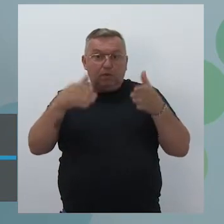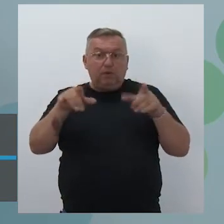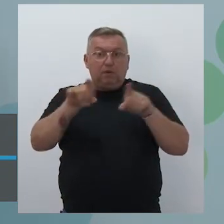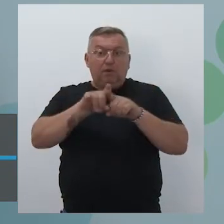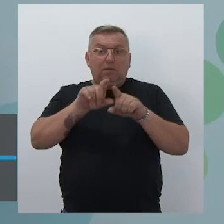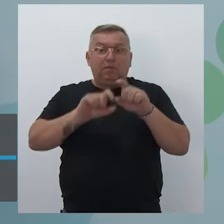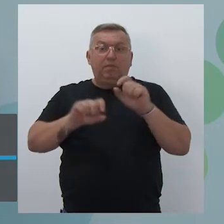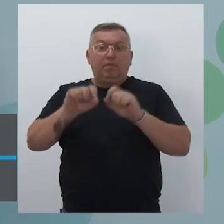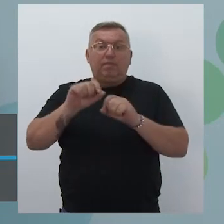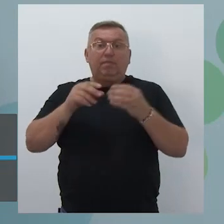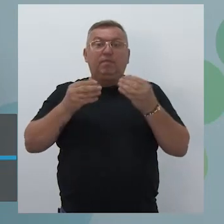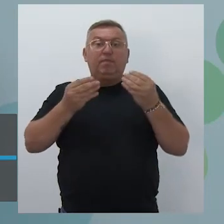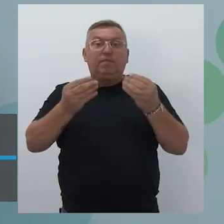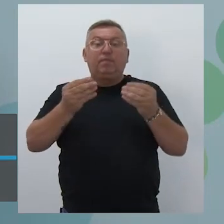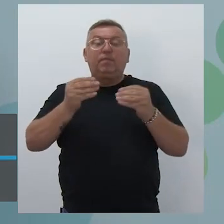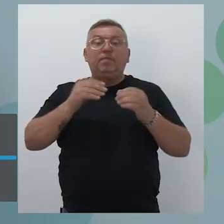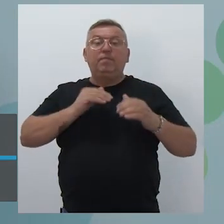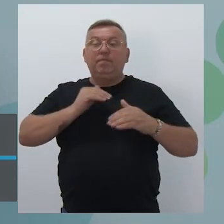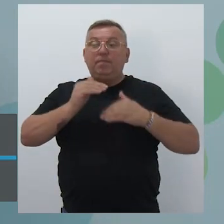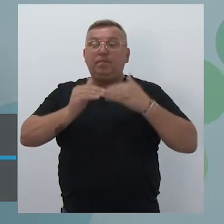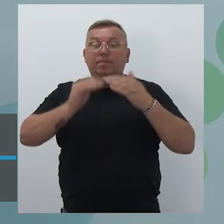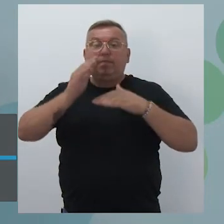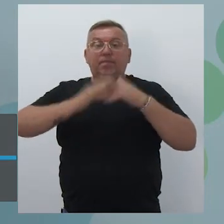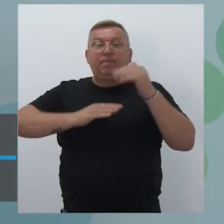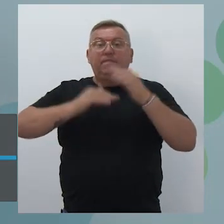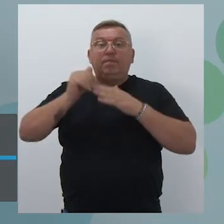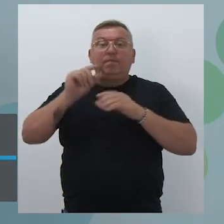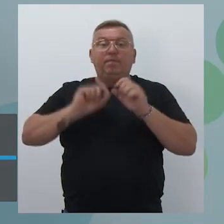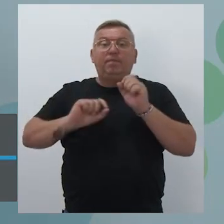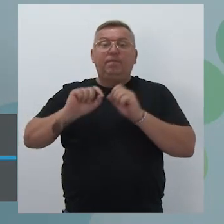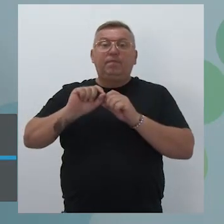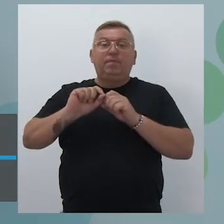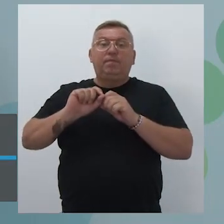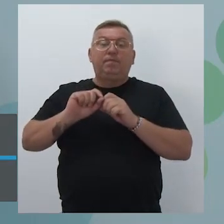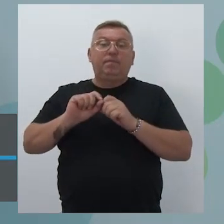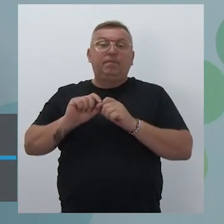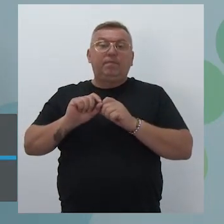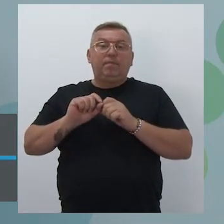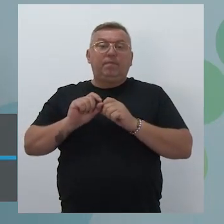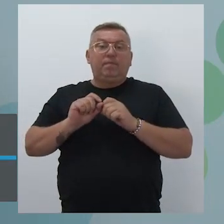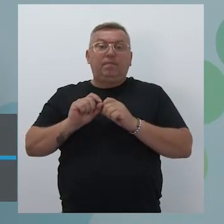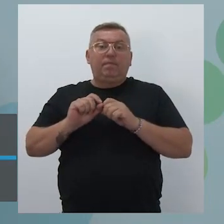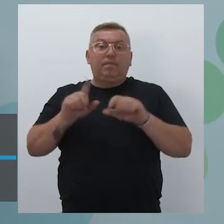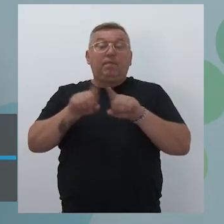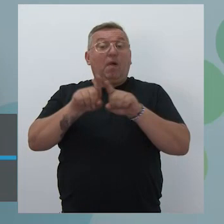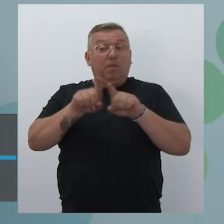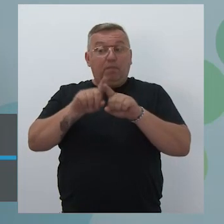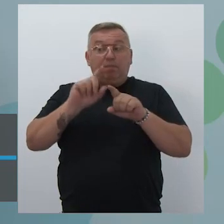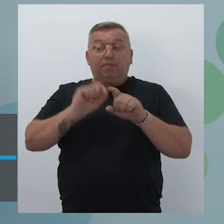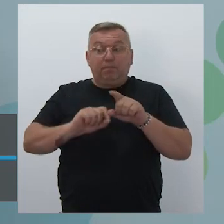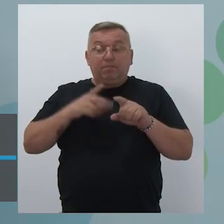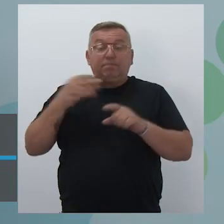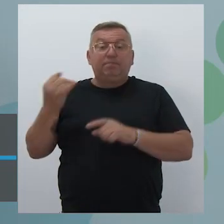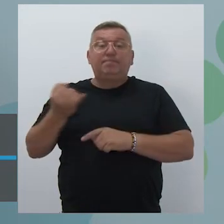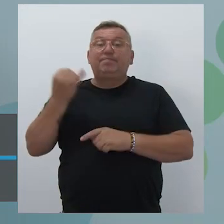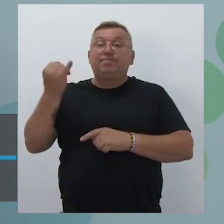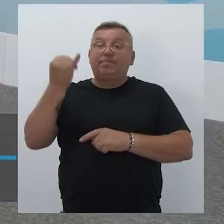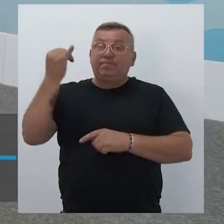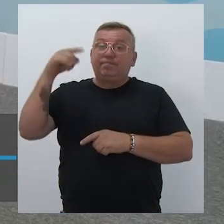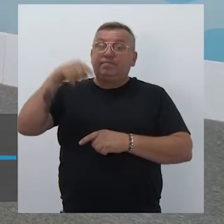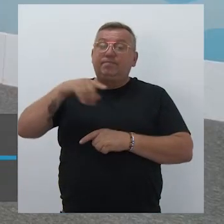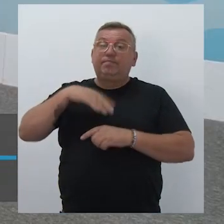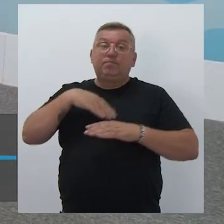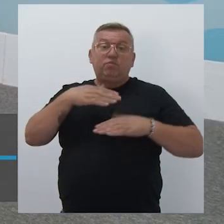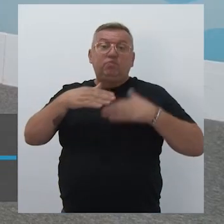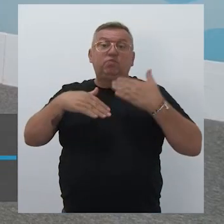que dariam para desenvolver aquelas habilidades, também é muito importante nesse